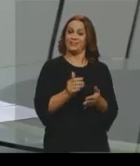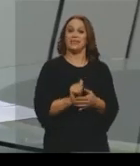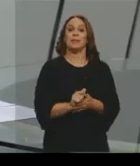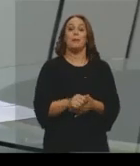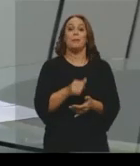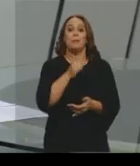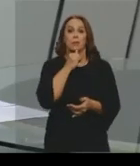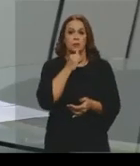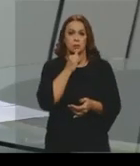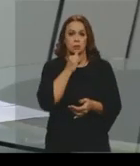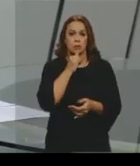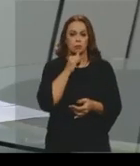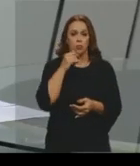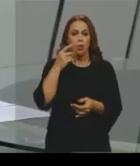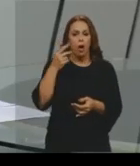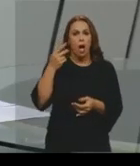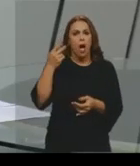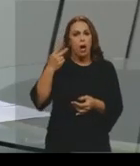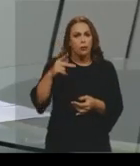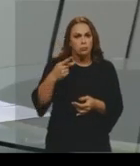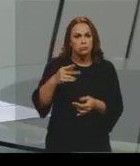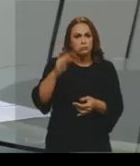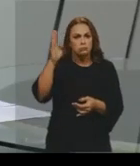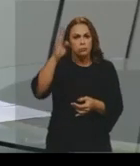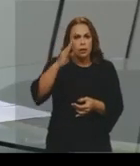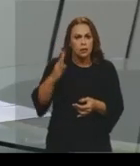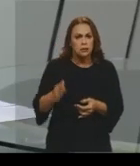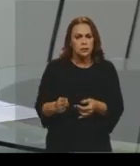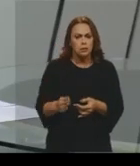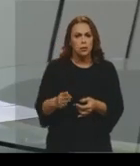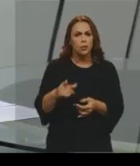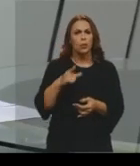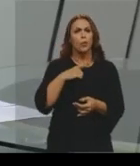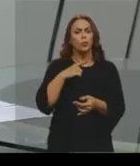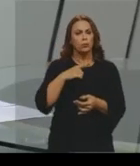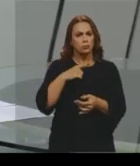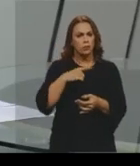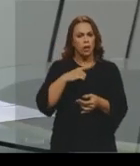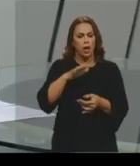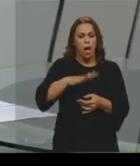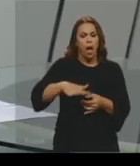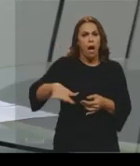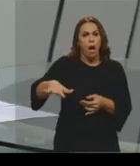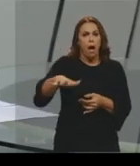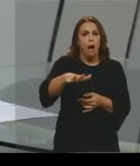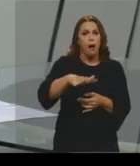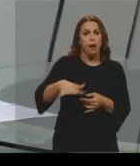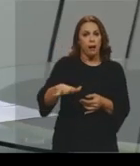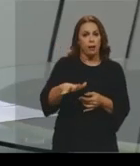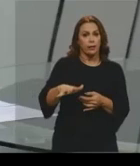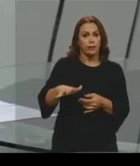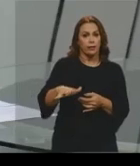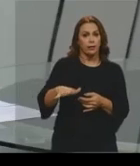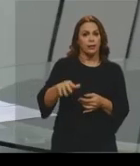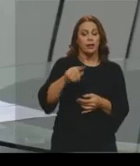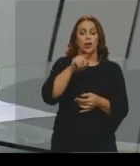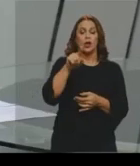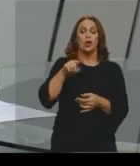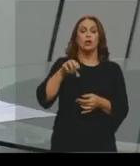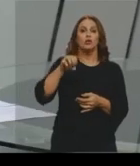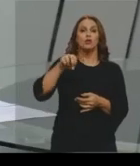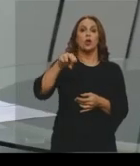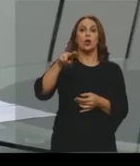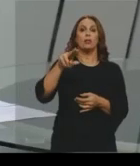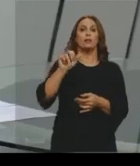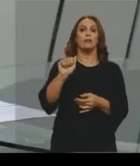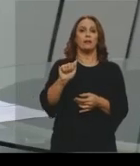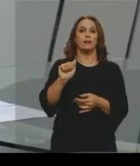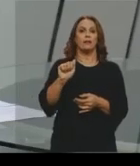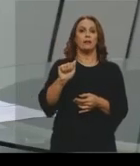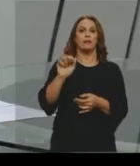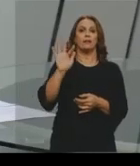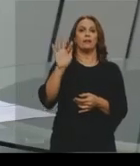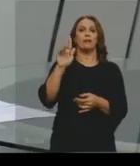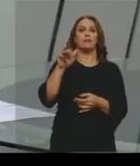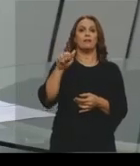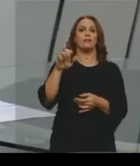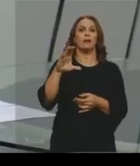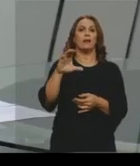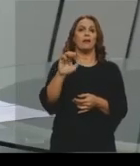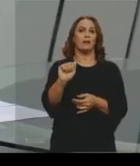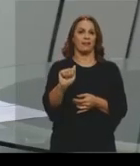no Brasil, a gente tem a Superintendência da Zona Franca de Manaus, a SUFRAMA,